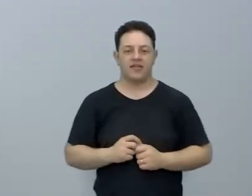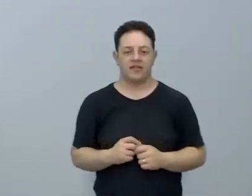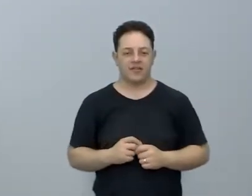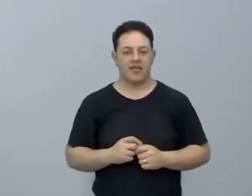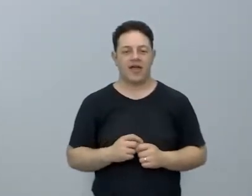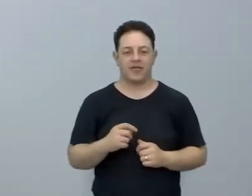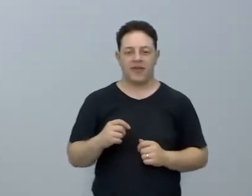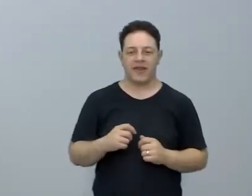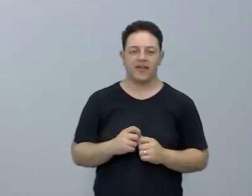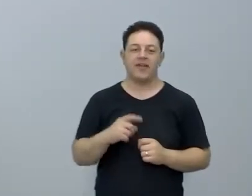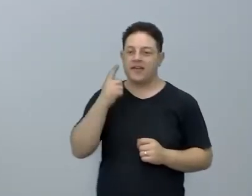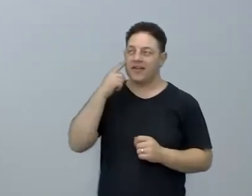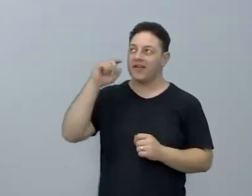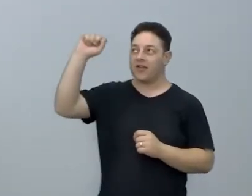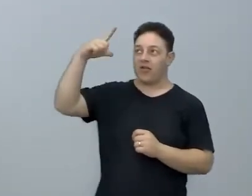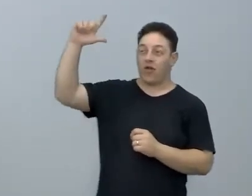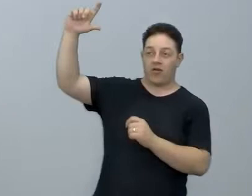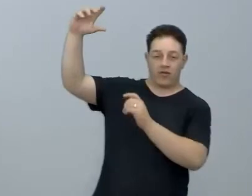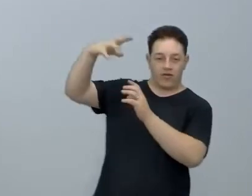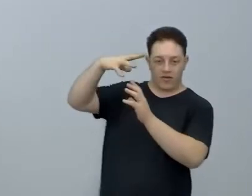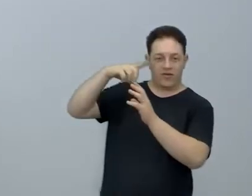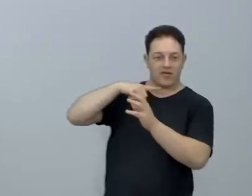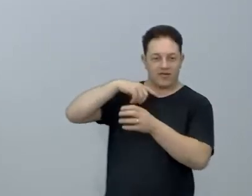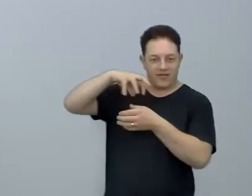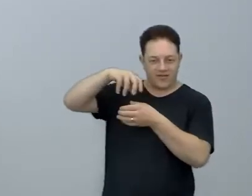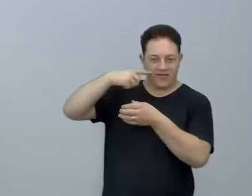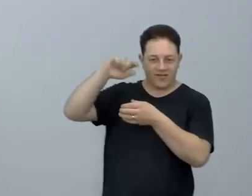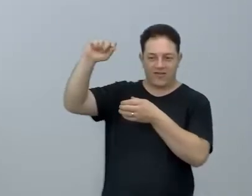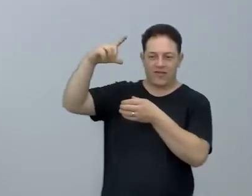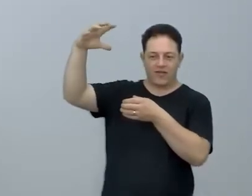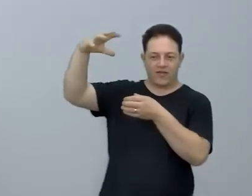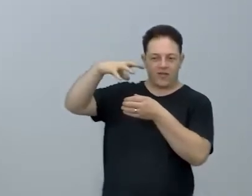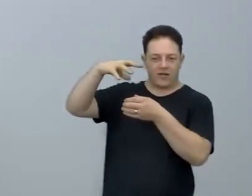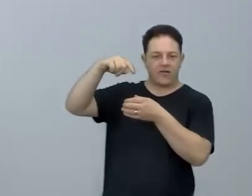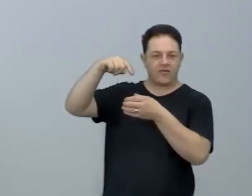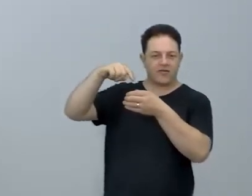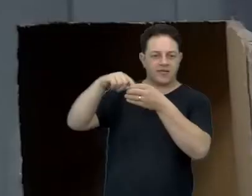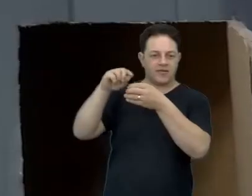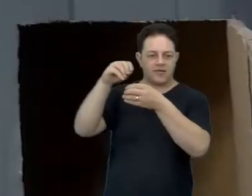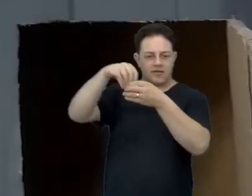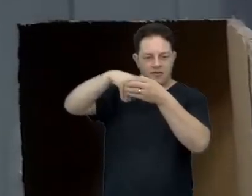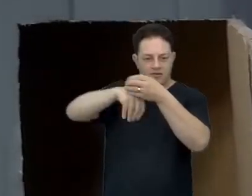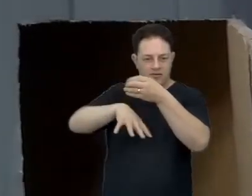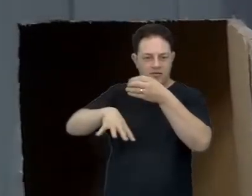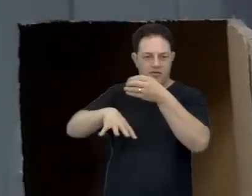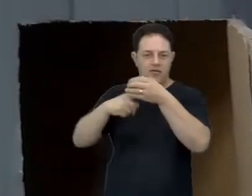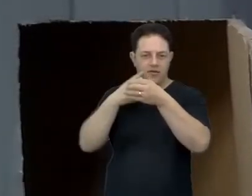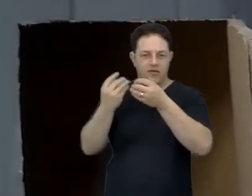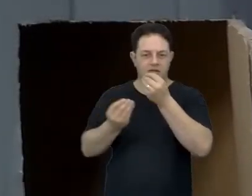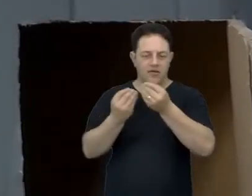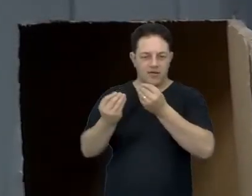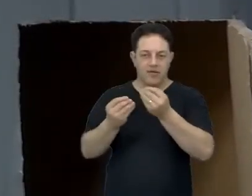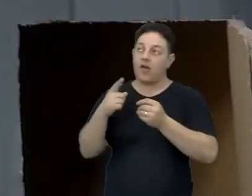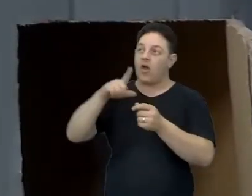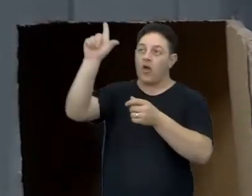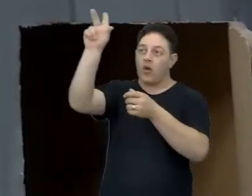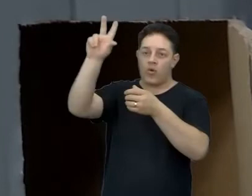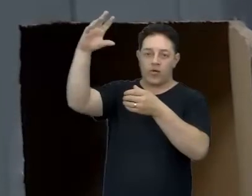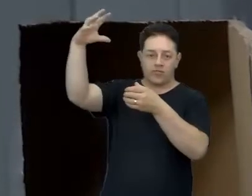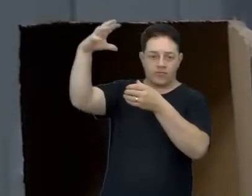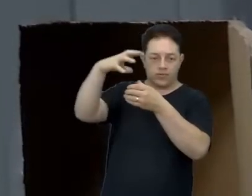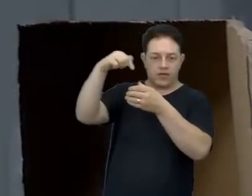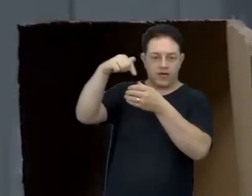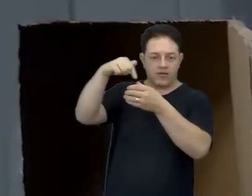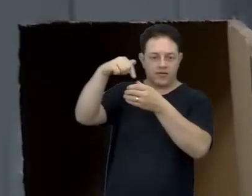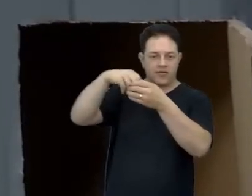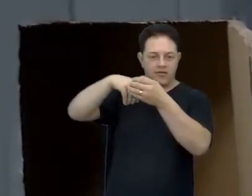da energia solar, que entra por uma garrafa chamada a garrafa de Moser, né, que a luz vai entrar aqui, vai